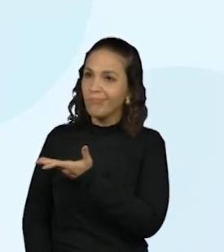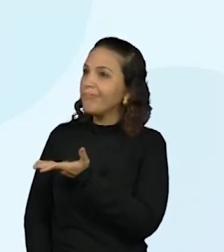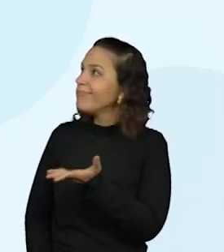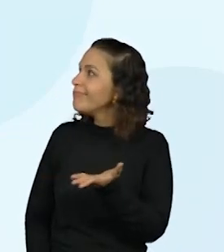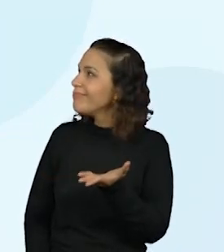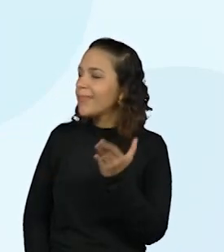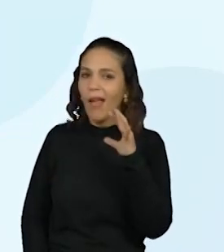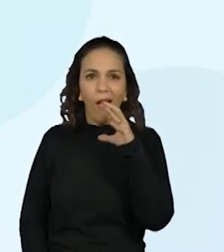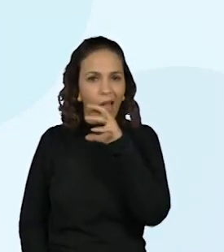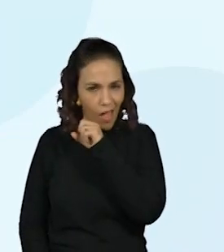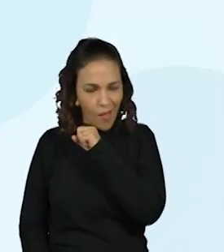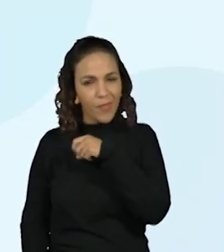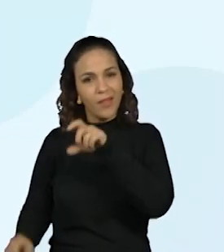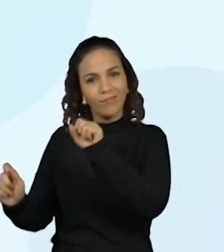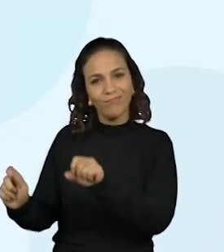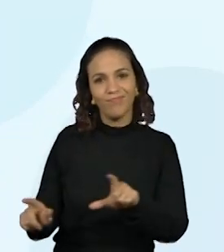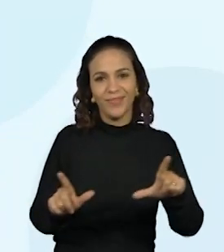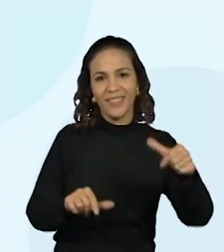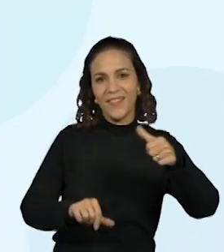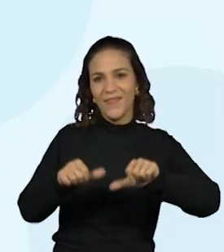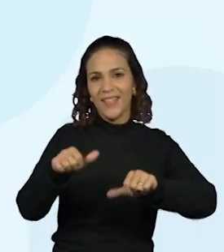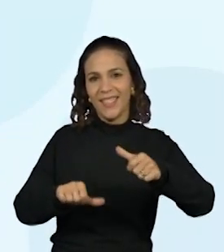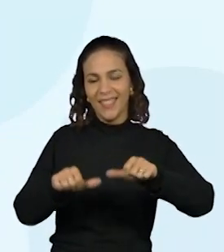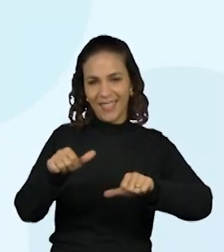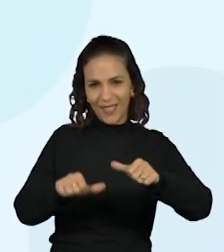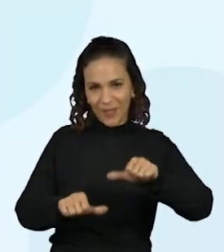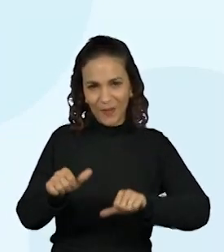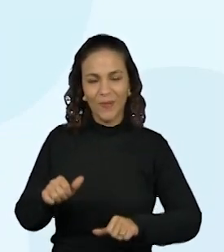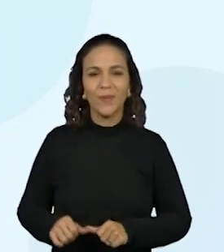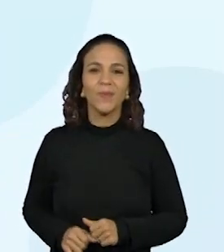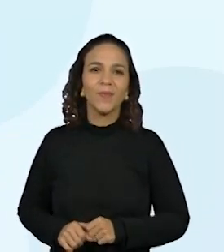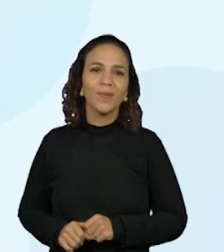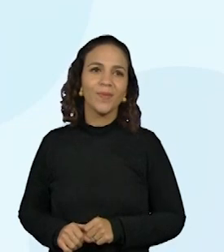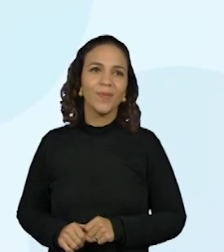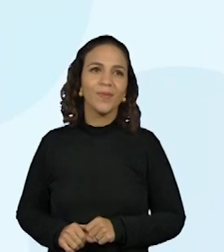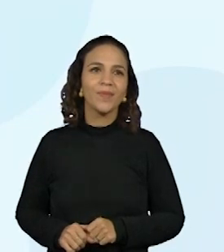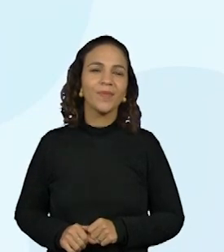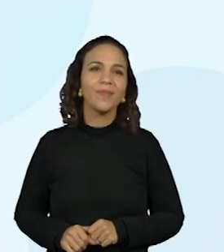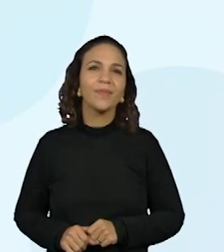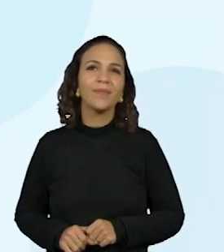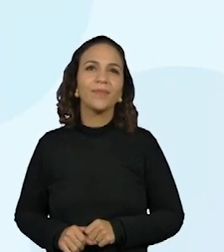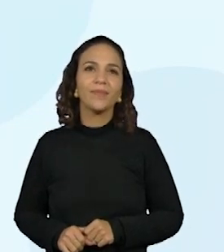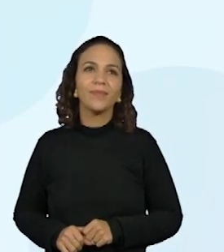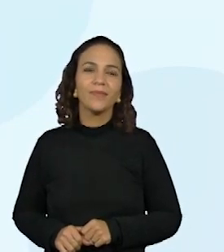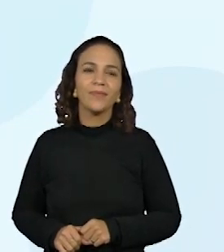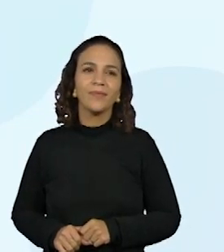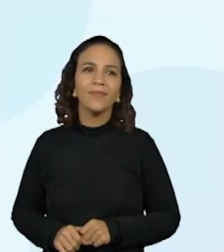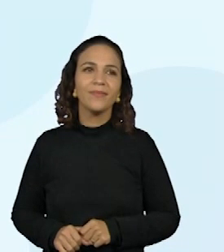a tela, porque eu vou para a tela de avaliação. Oi, oi, oi.